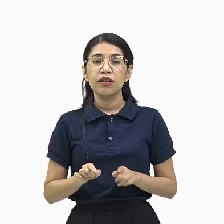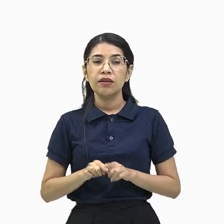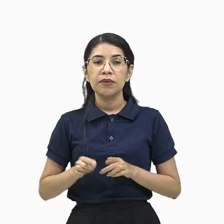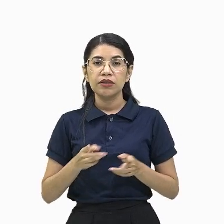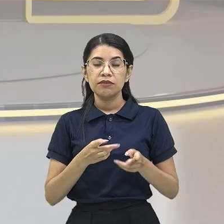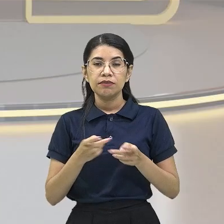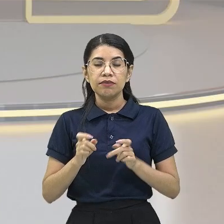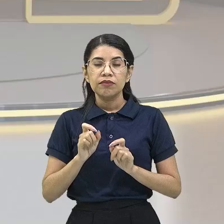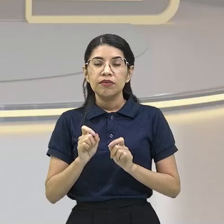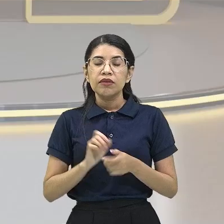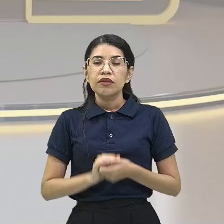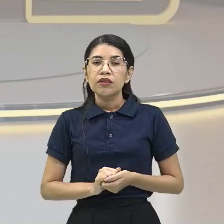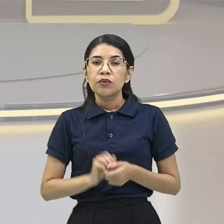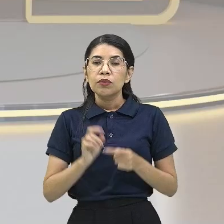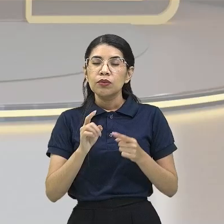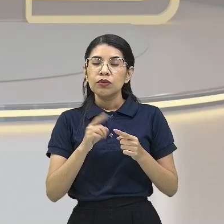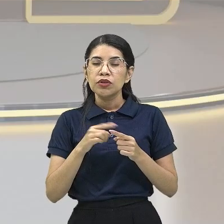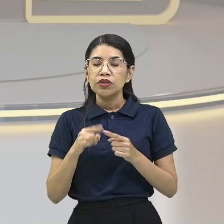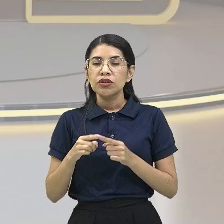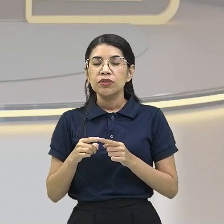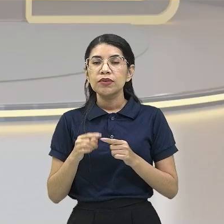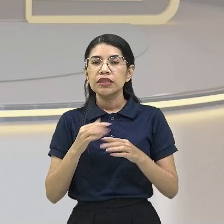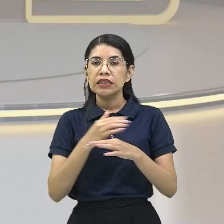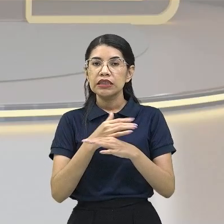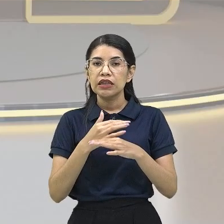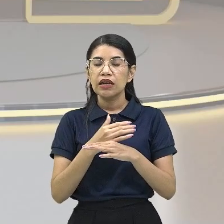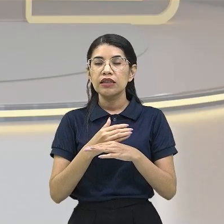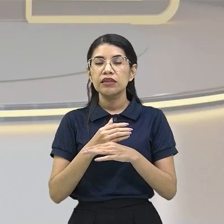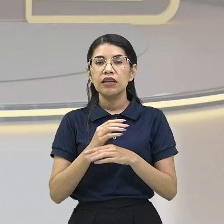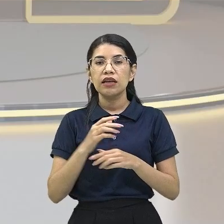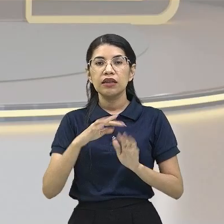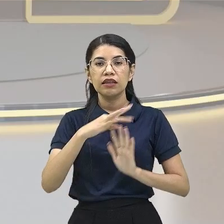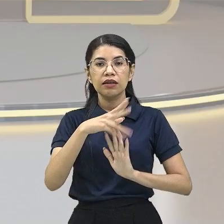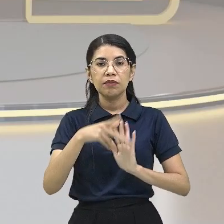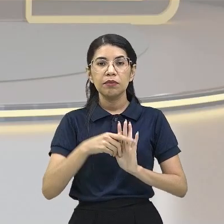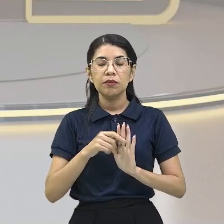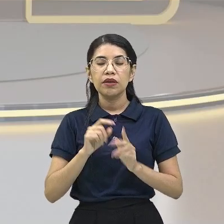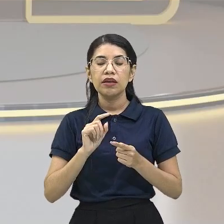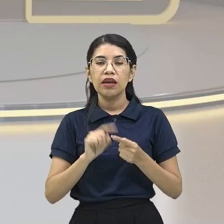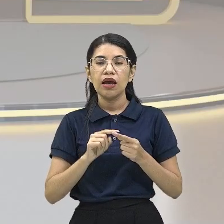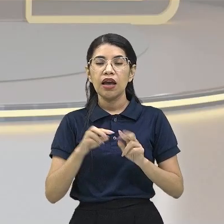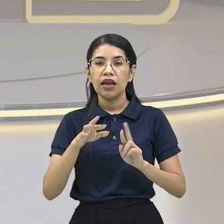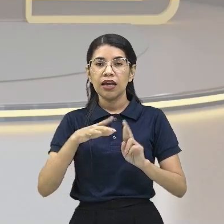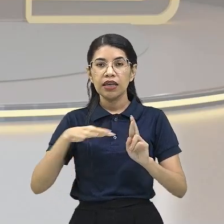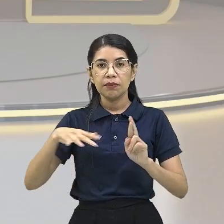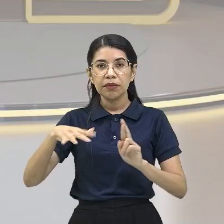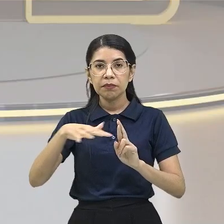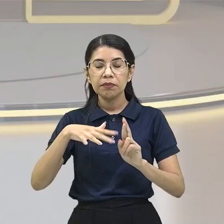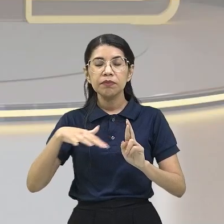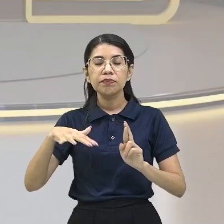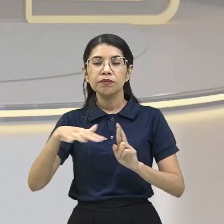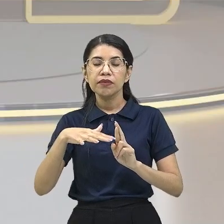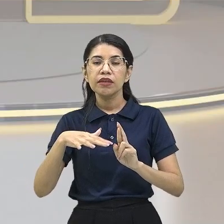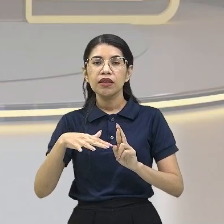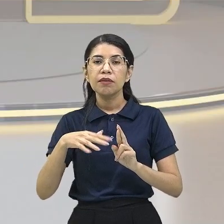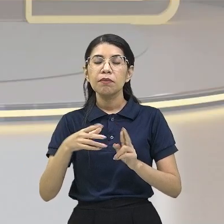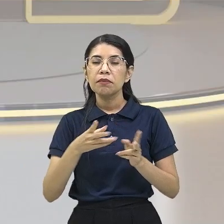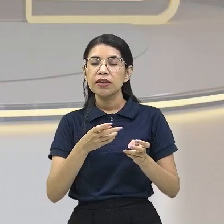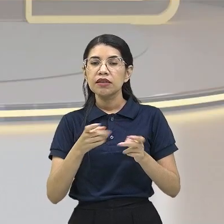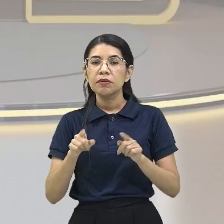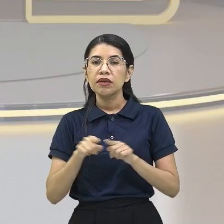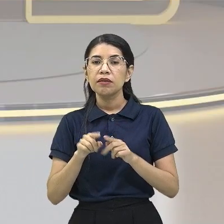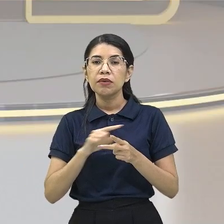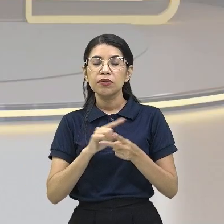as categorias de cidades na Amazônia, né? Nós temos as cidades ribeirinhas, né? Observamos também